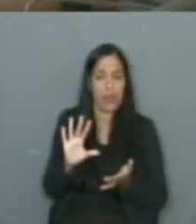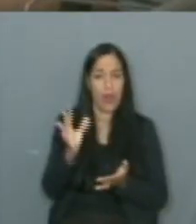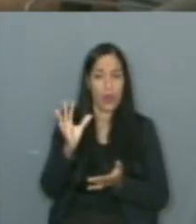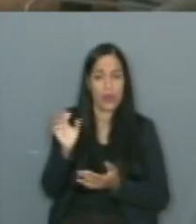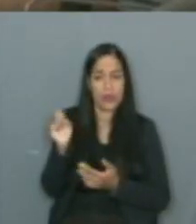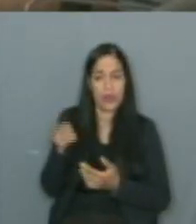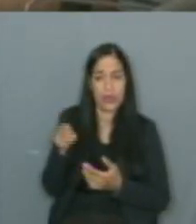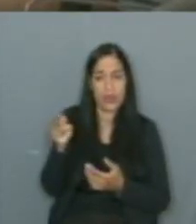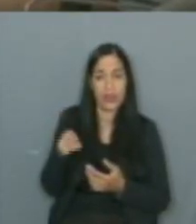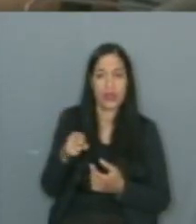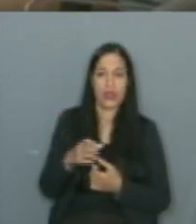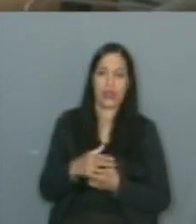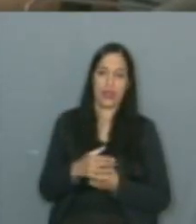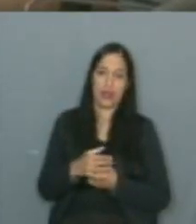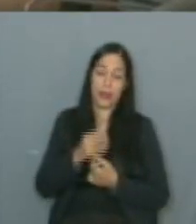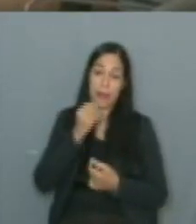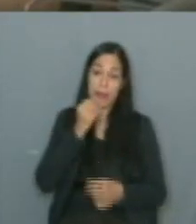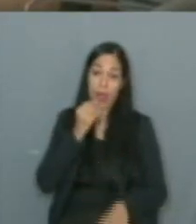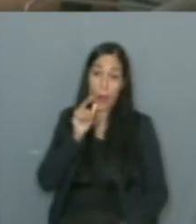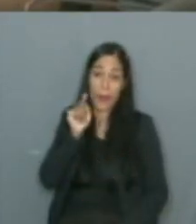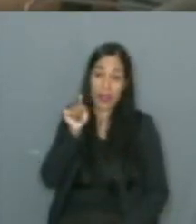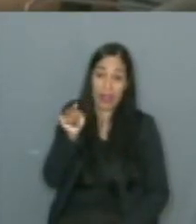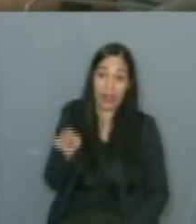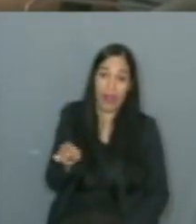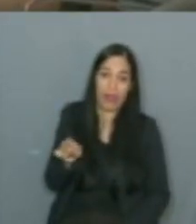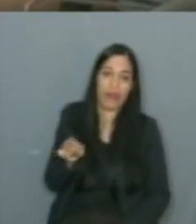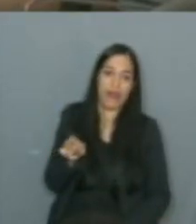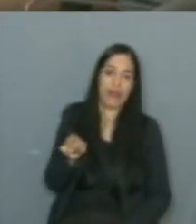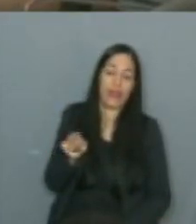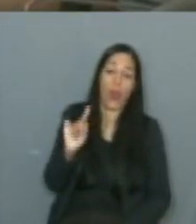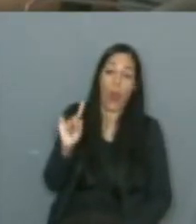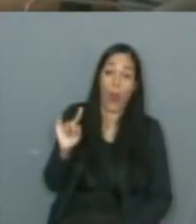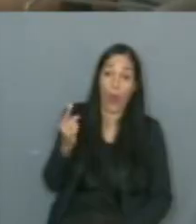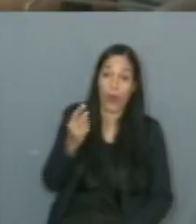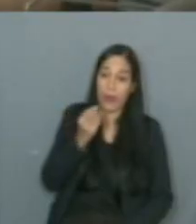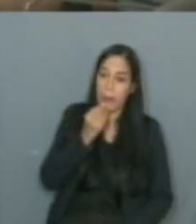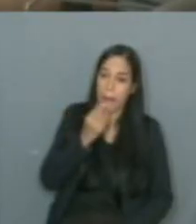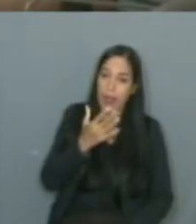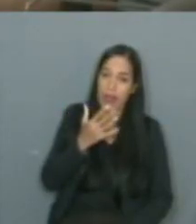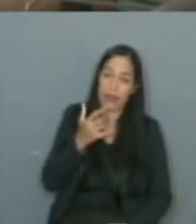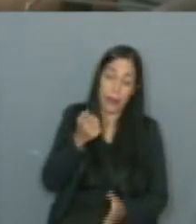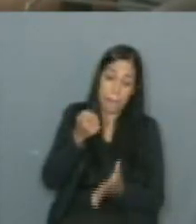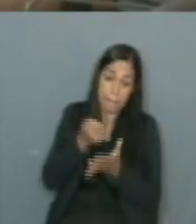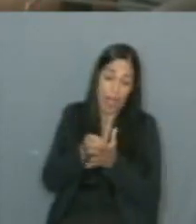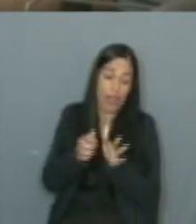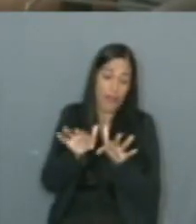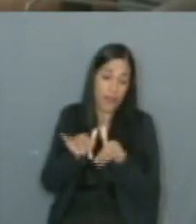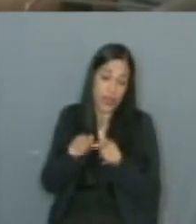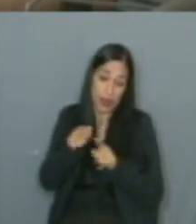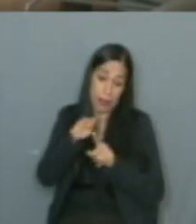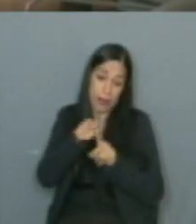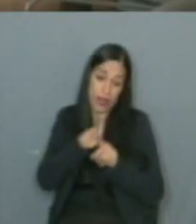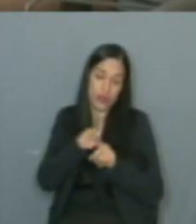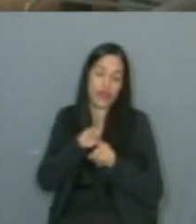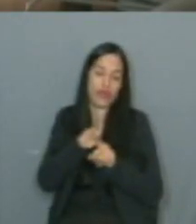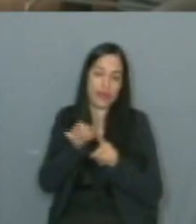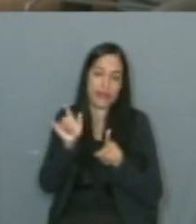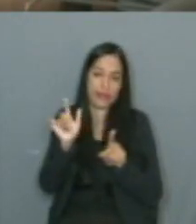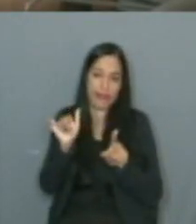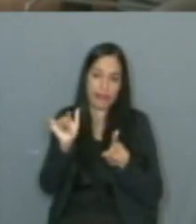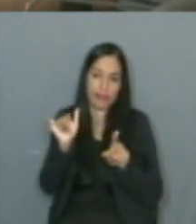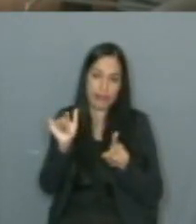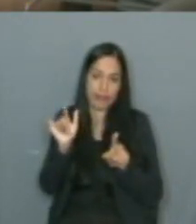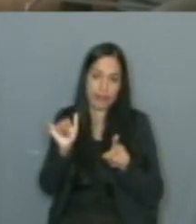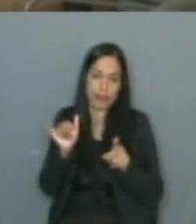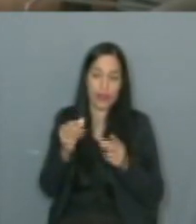acontecido. Mas ali é o bem dele. Aquele único bem que ele tem que pagar no final do mês. A prestação. Mas